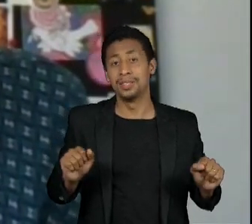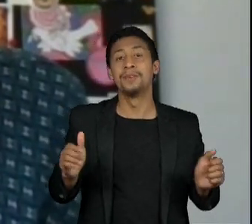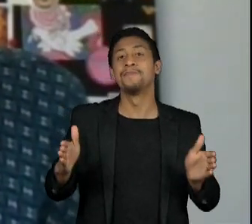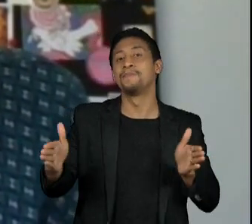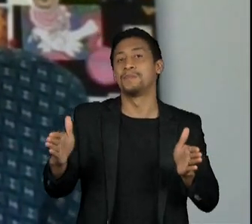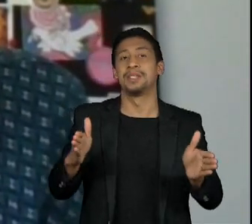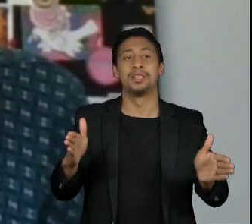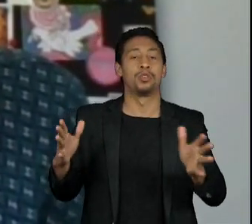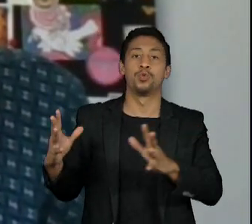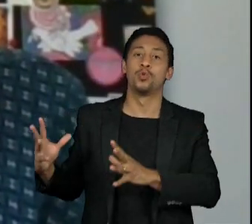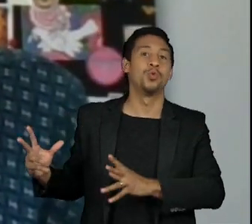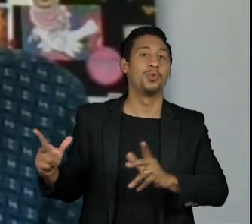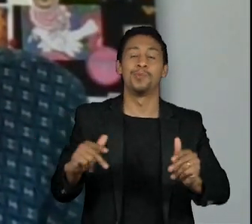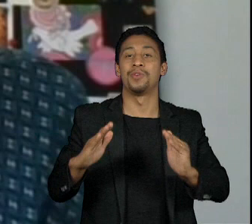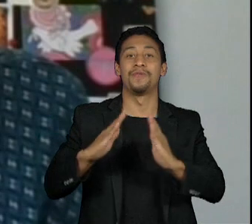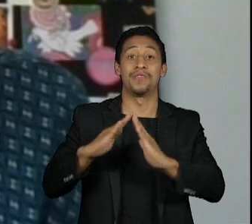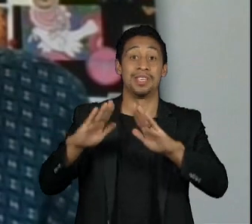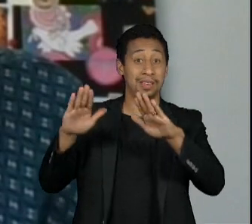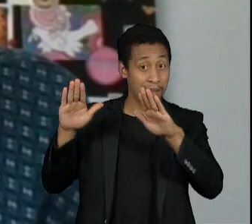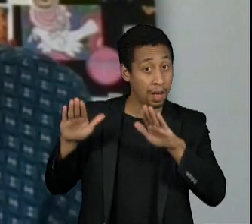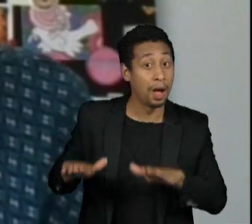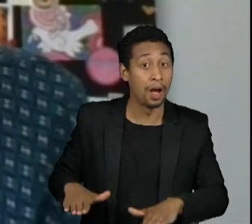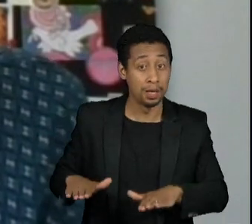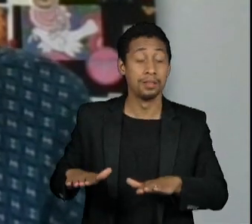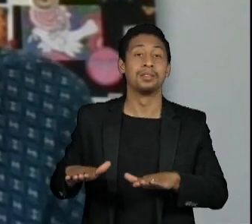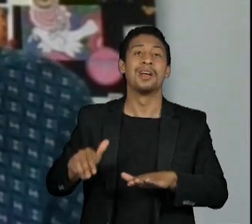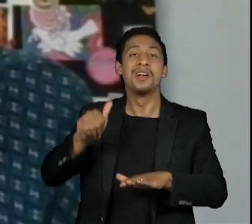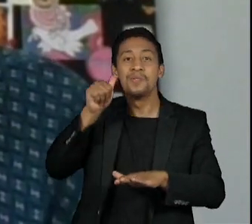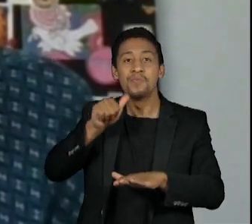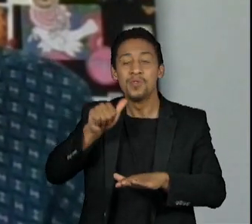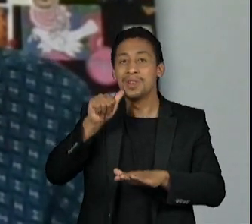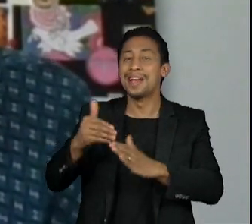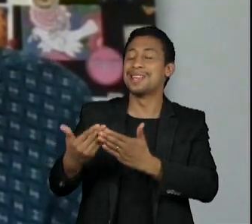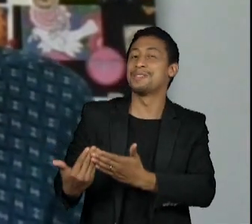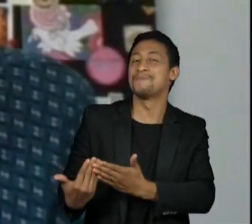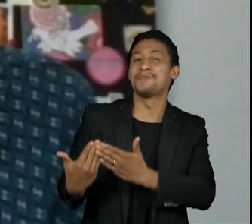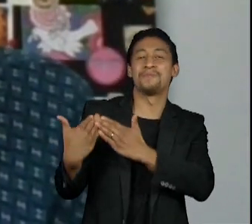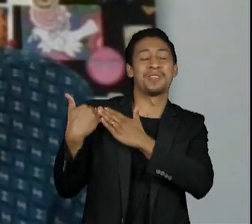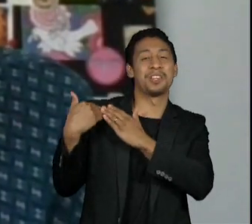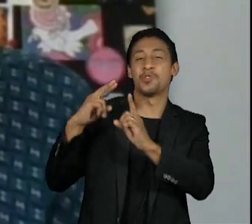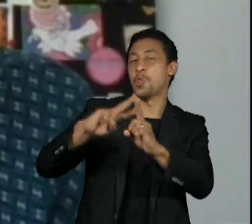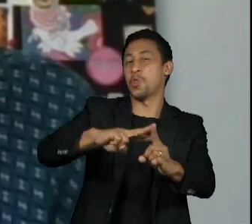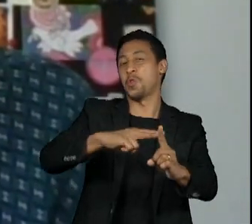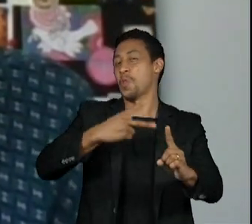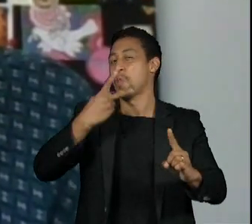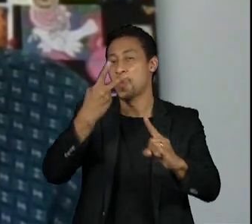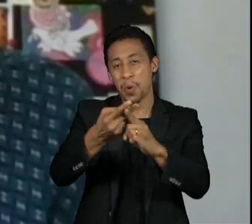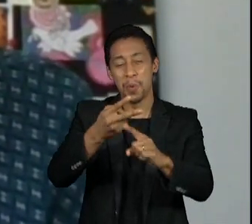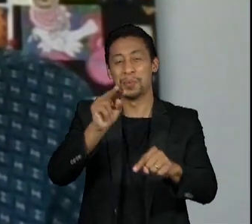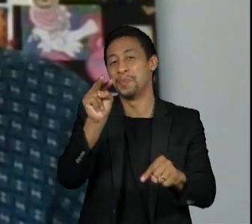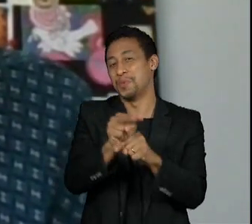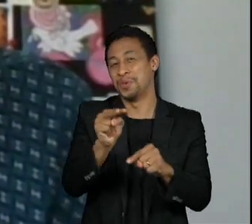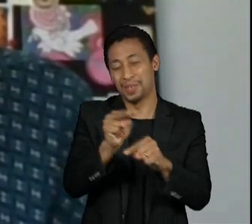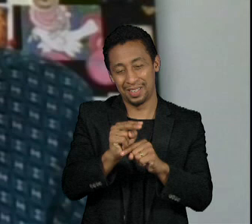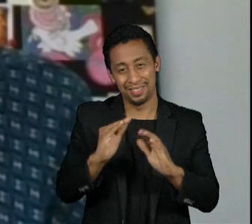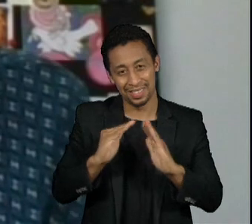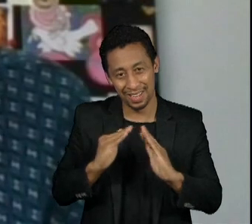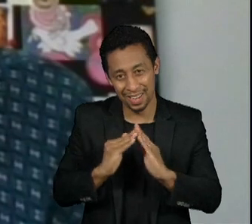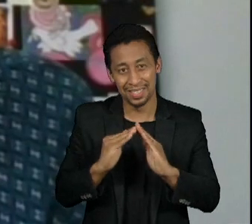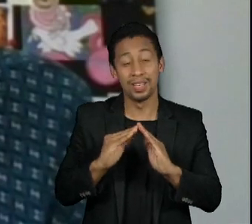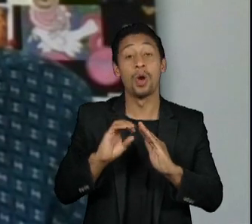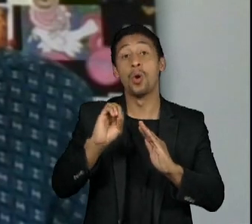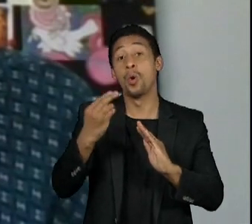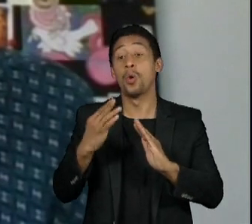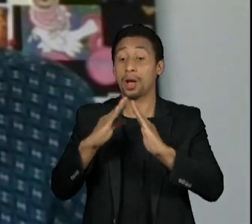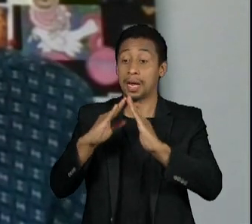situação em que está todo mundo em casa e que as mulheres têm muito mais responsabilidade pelos cuidados domésticos, por exemplo, ou elas saem